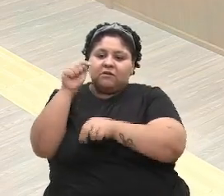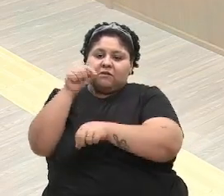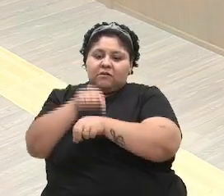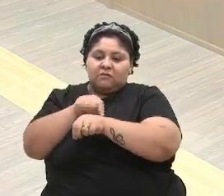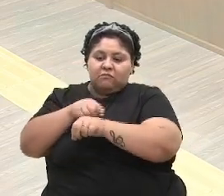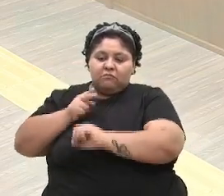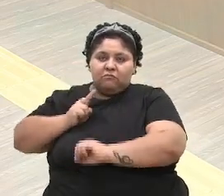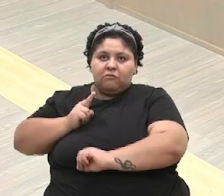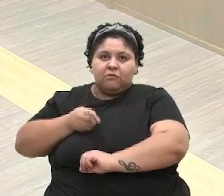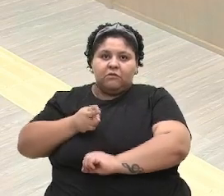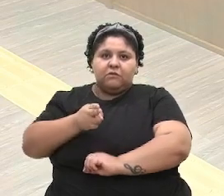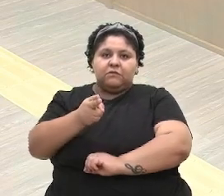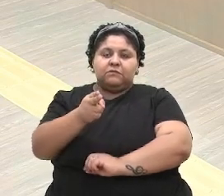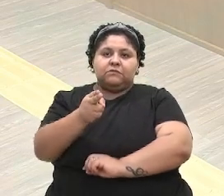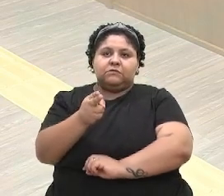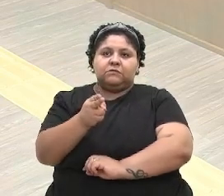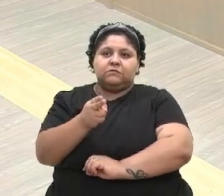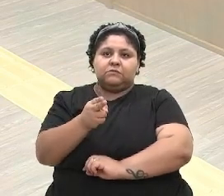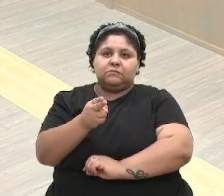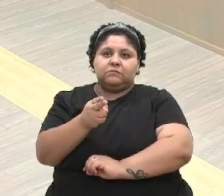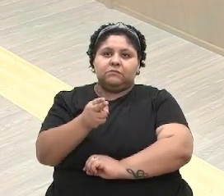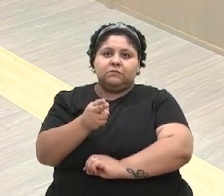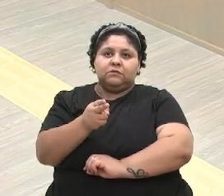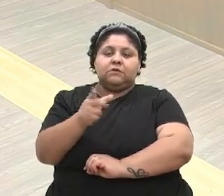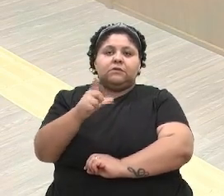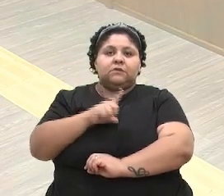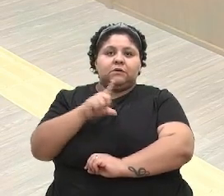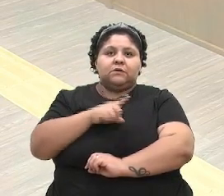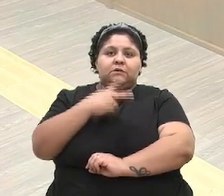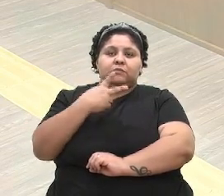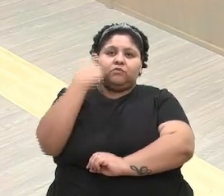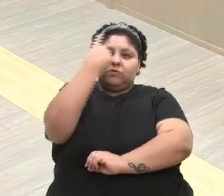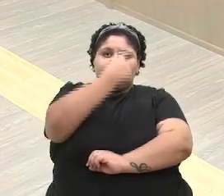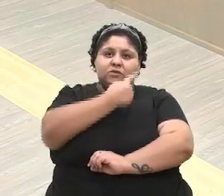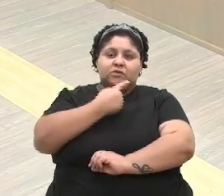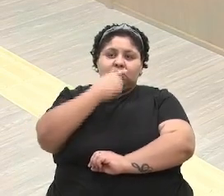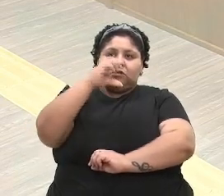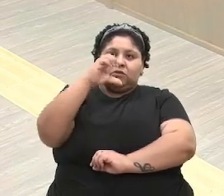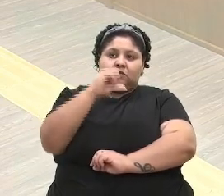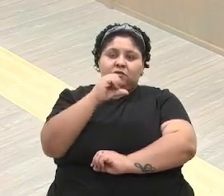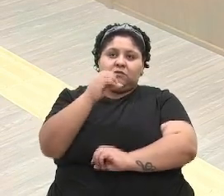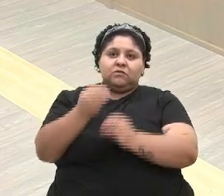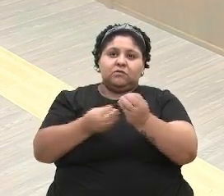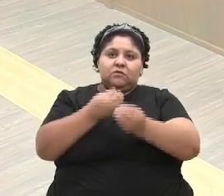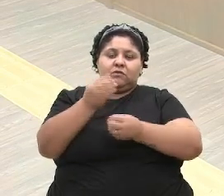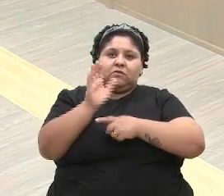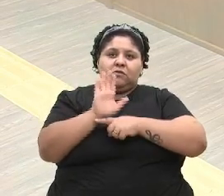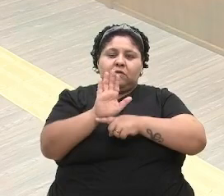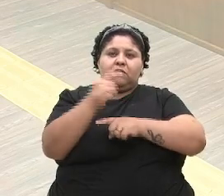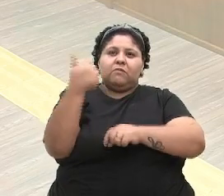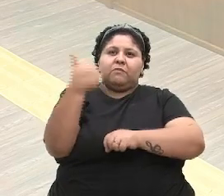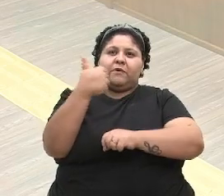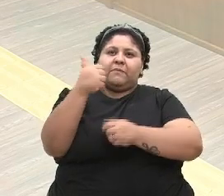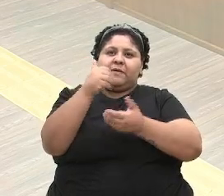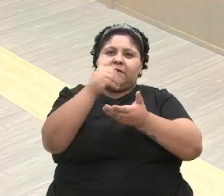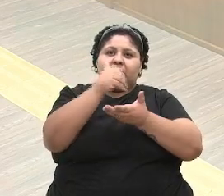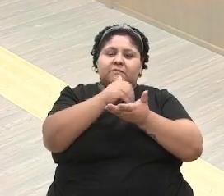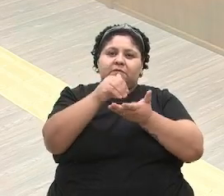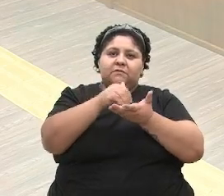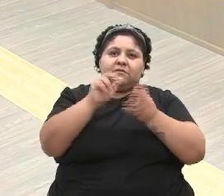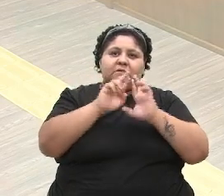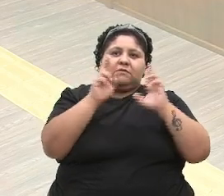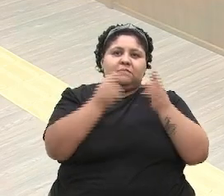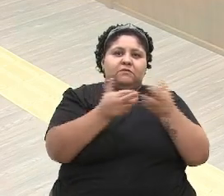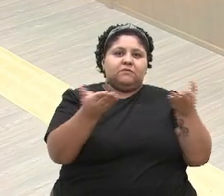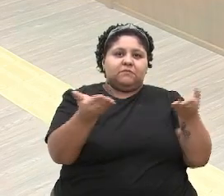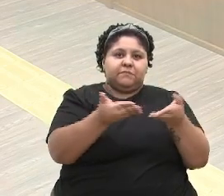segue contando. Então ainda temos 2h09. Conforme me ajuda o nosso primeiro secretário aqui para essa sessão